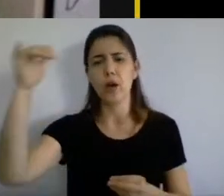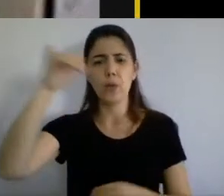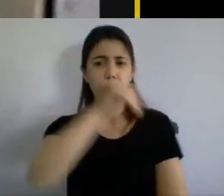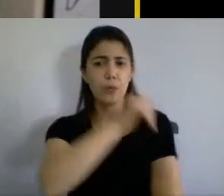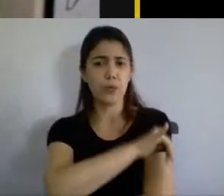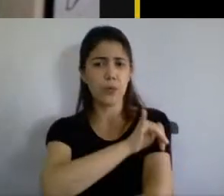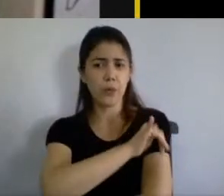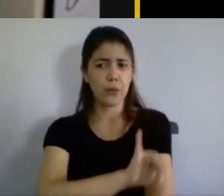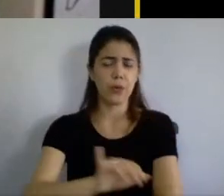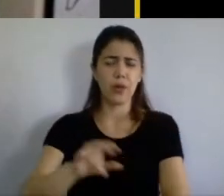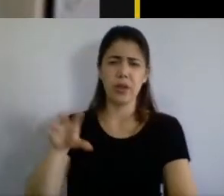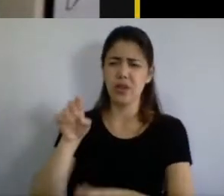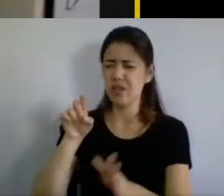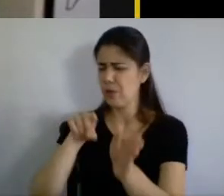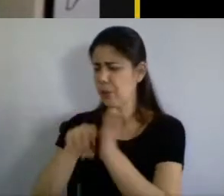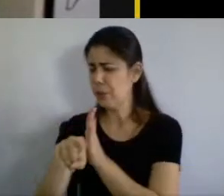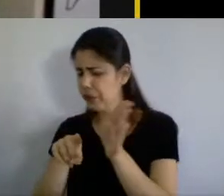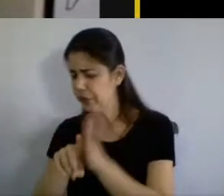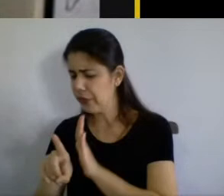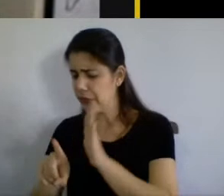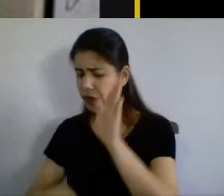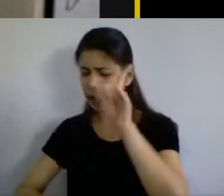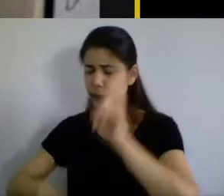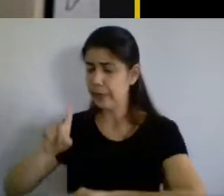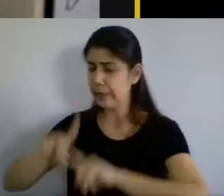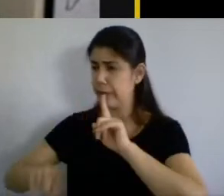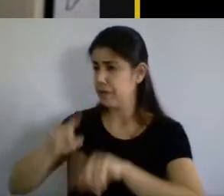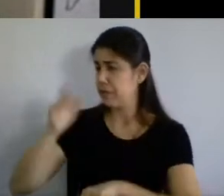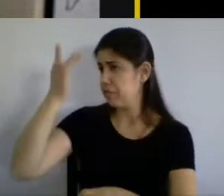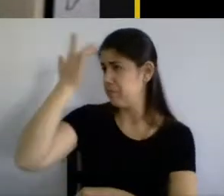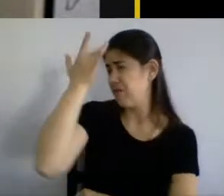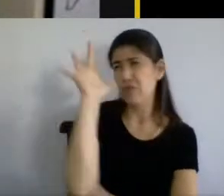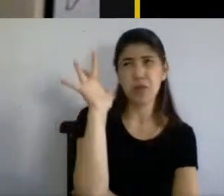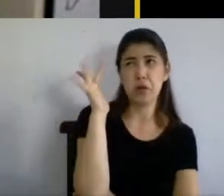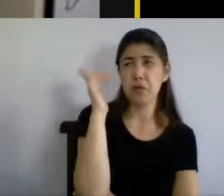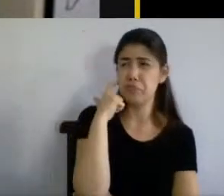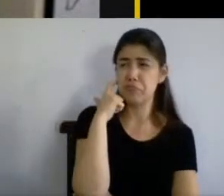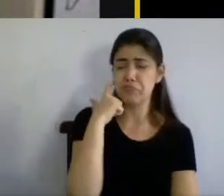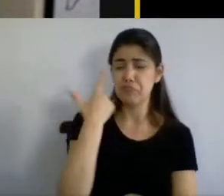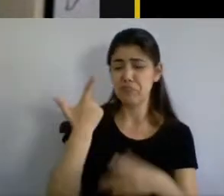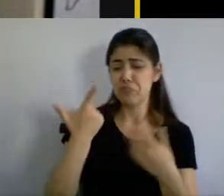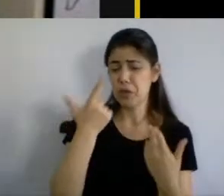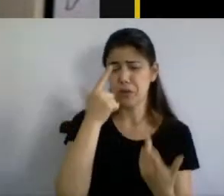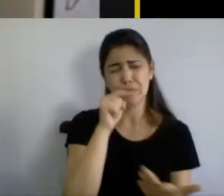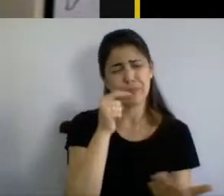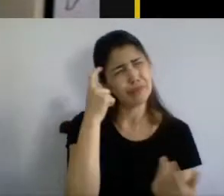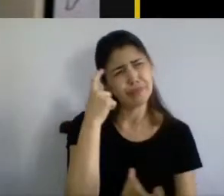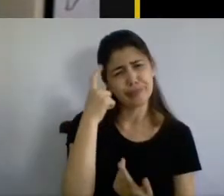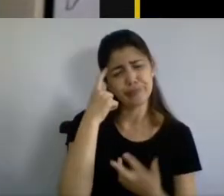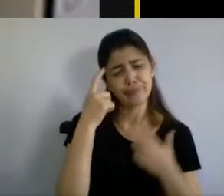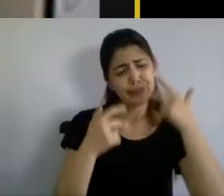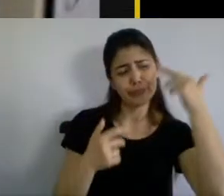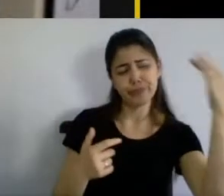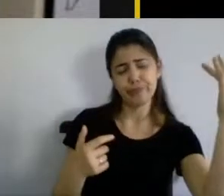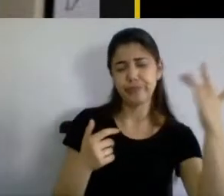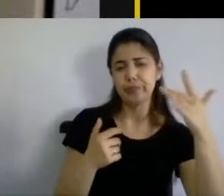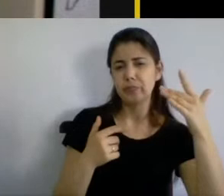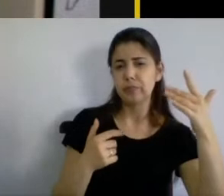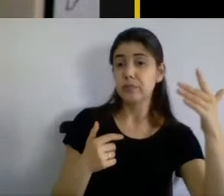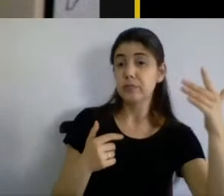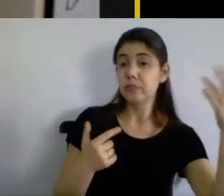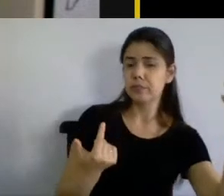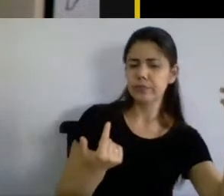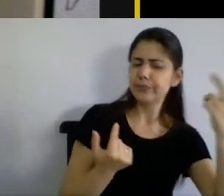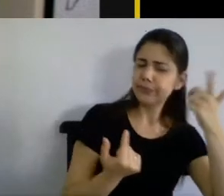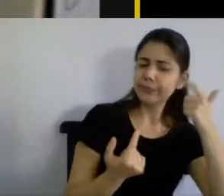sei porquê, quando eu fui pensar outras coisas, eu pensei na poesia do Gregório